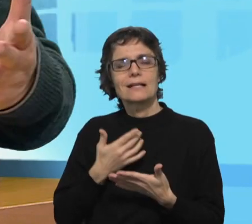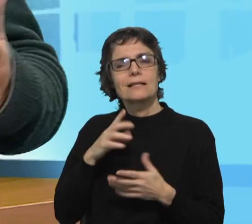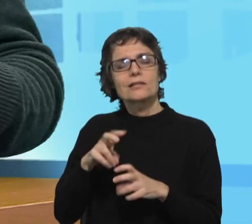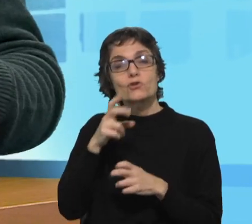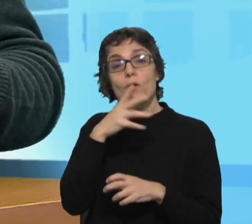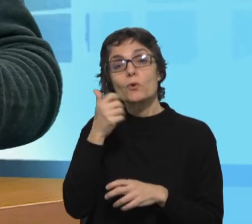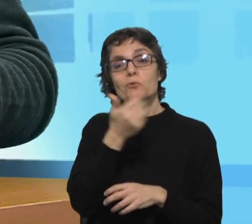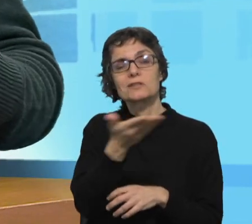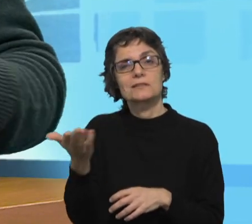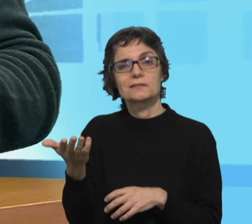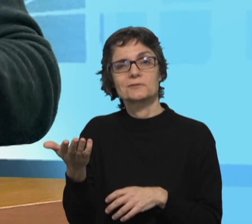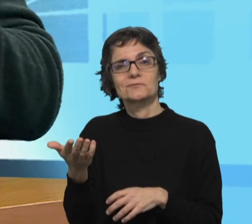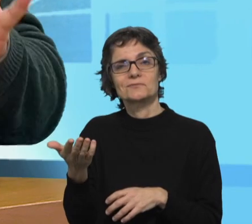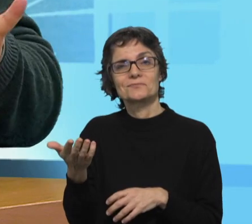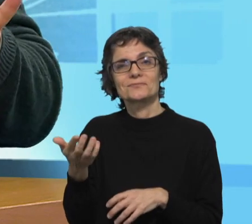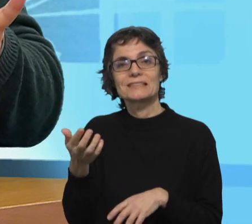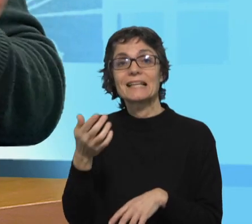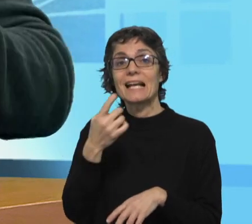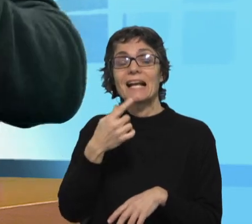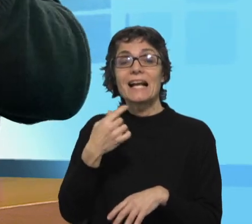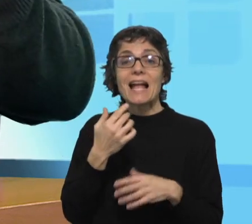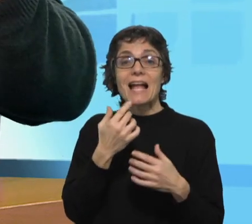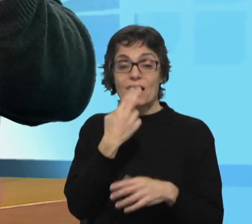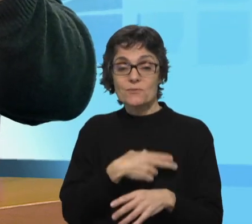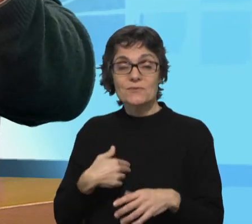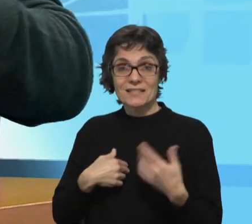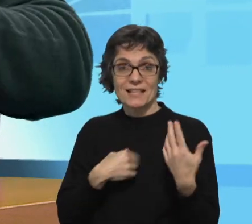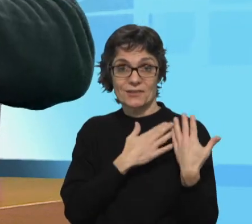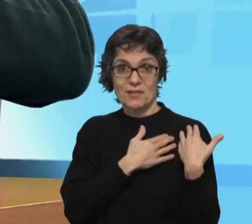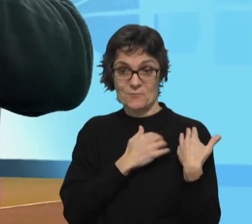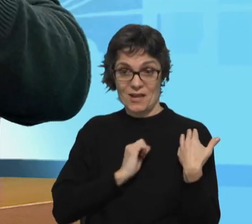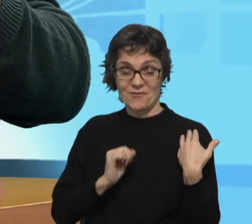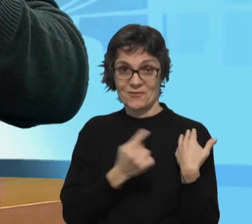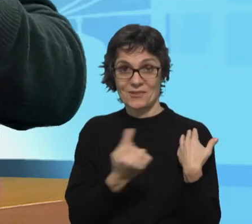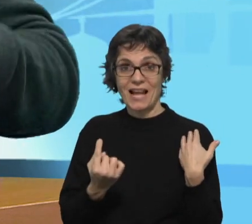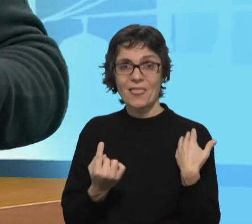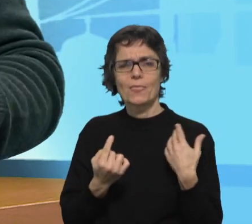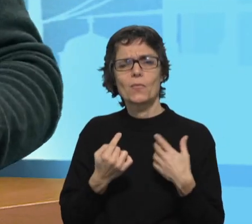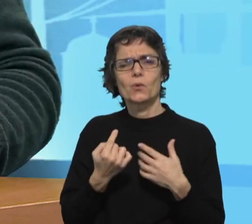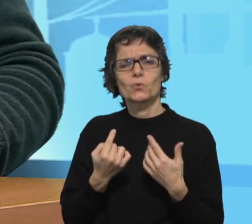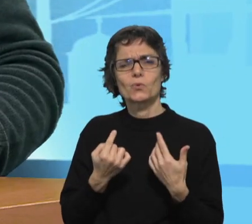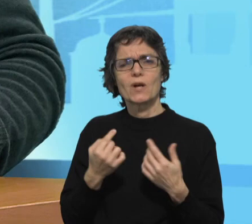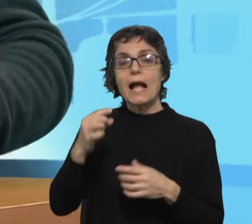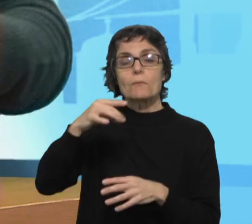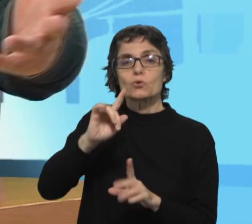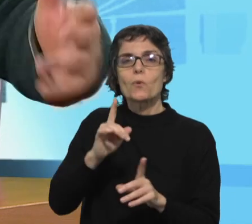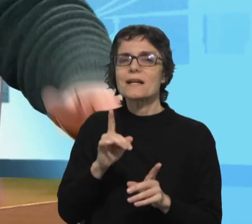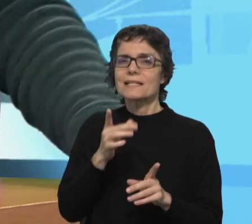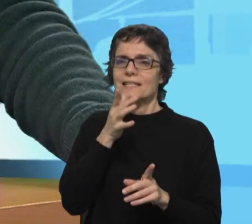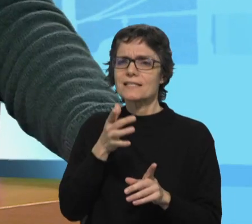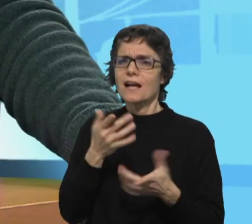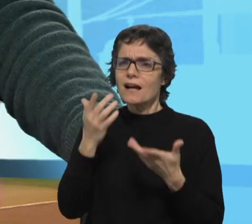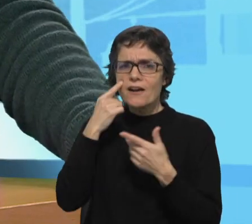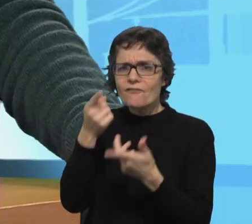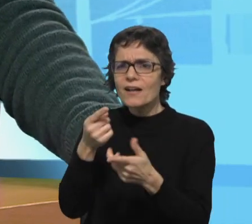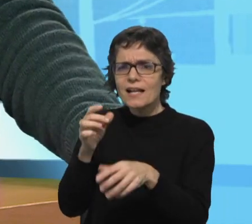na sociedade? É tentar, sem qualquer sobranceria, sem qualquer espírito de superioridade, mas dizer assim, há coisas